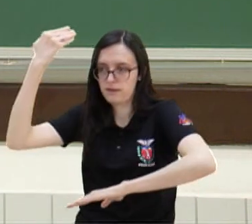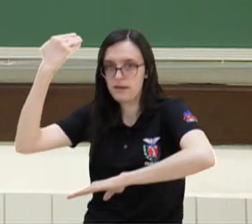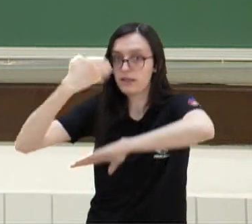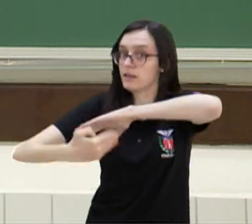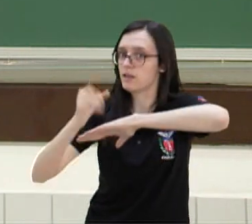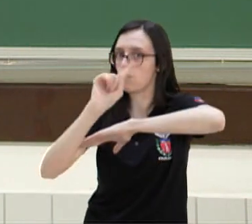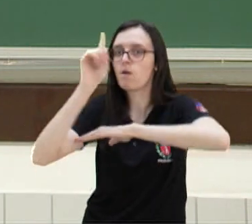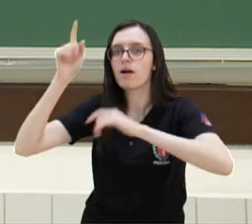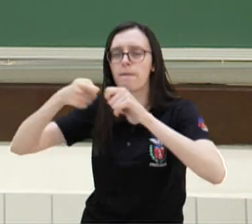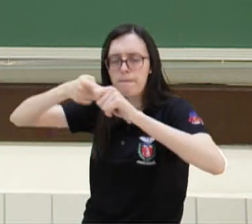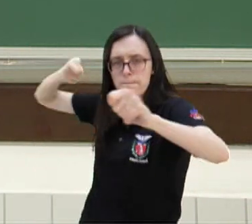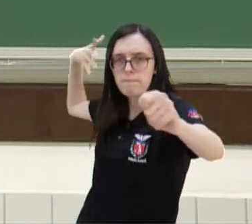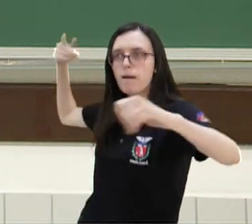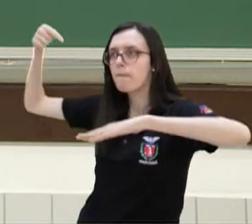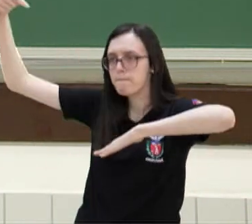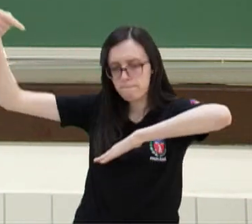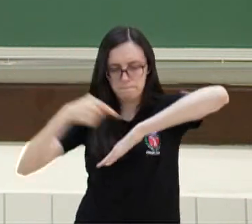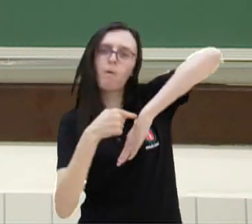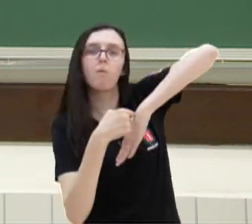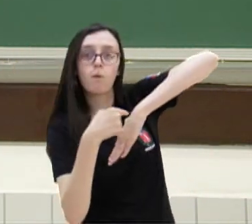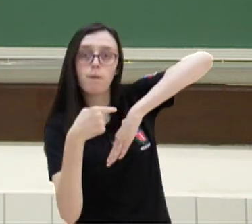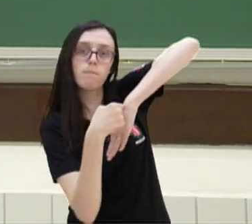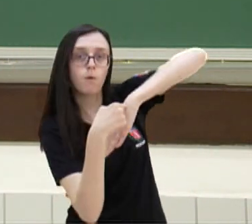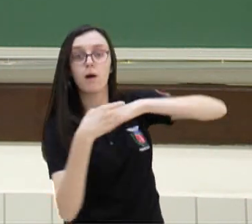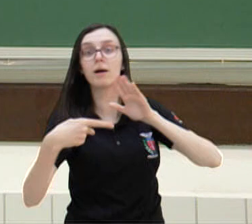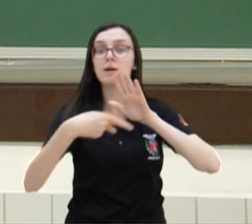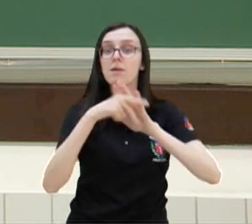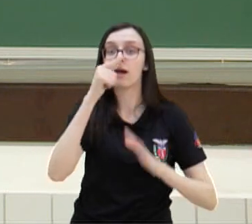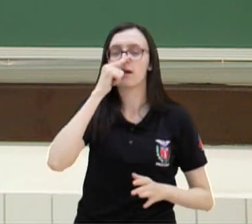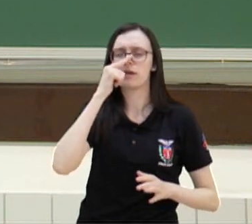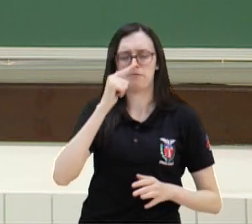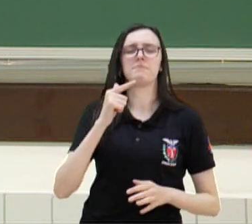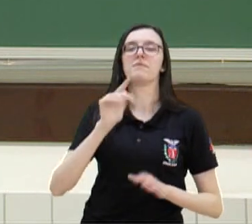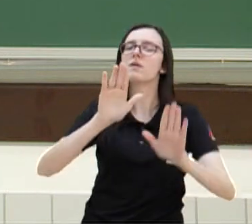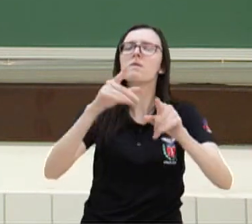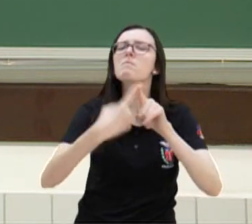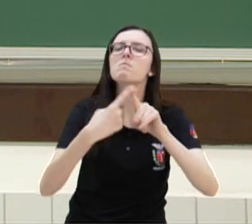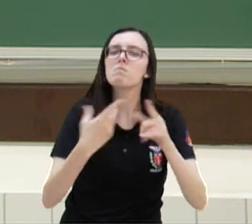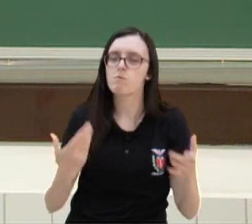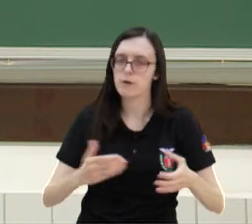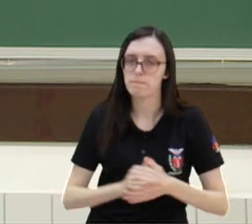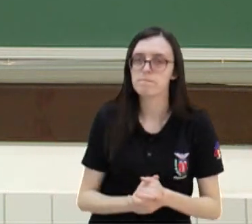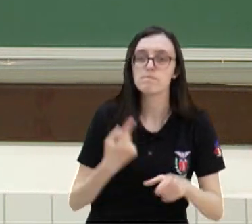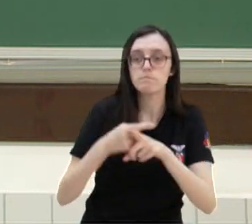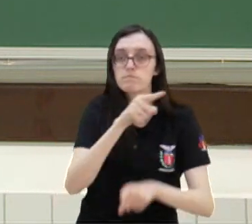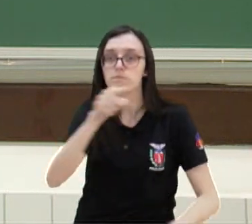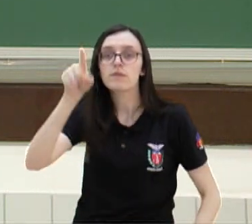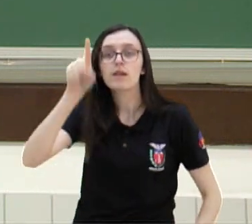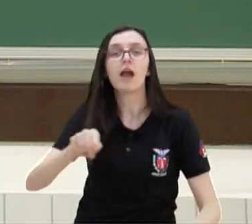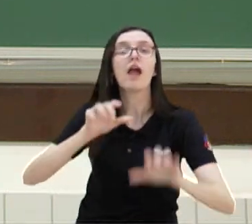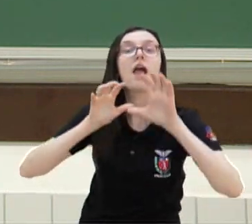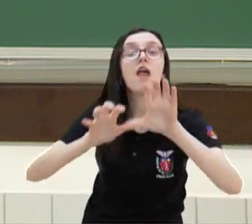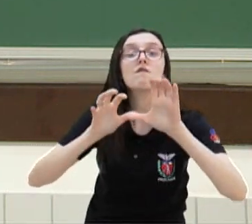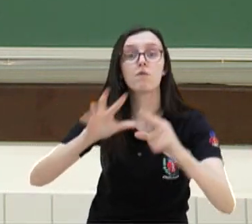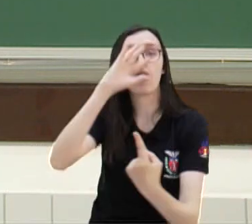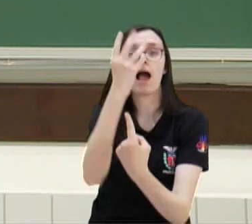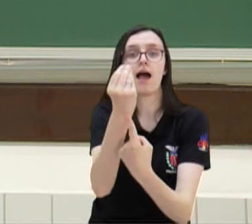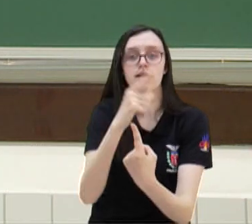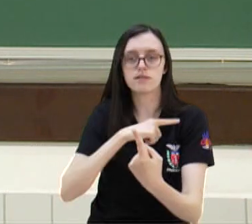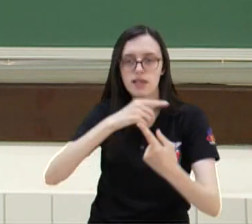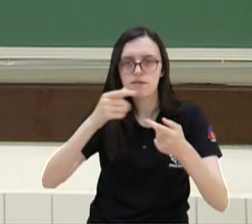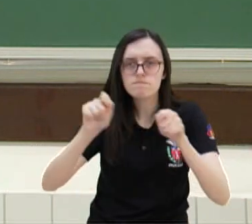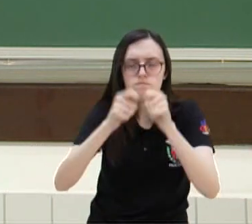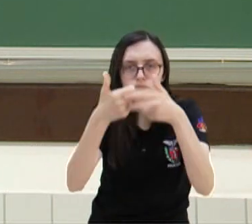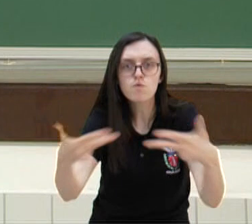respeito à parte mitológica, à parte religiosa dos gregos. E por que eu estou abordando tudo isso? Porque tudo isso vai influenciar na arte que é